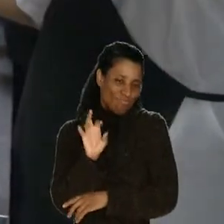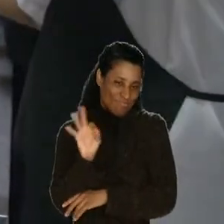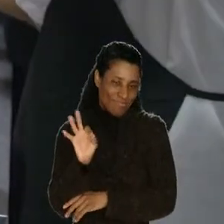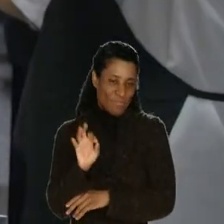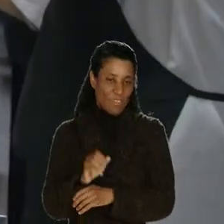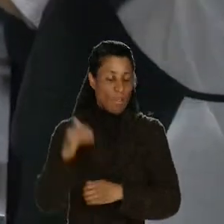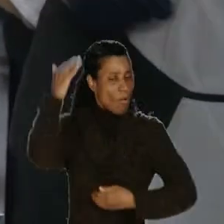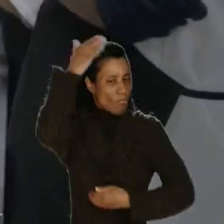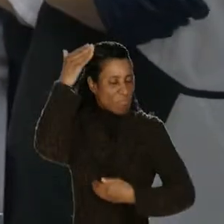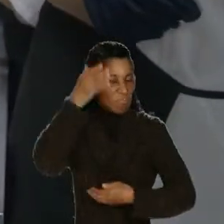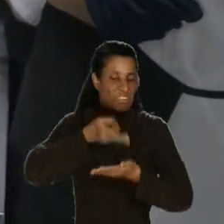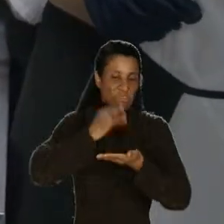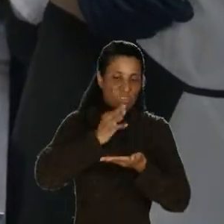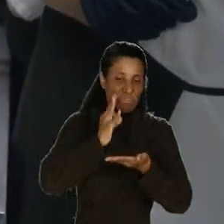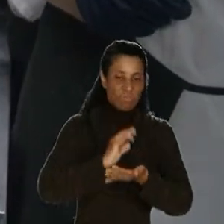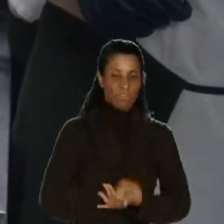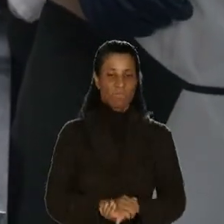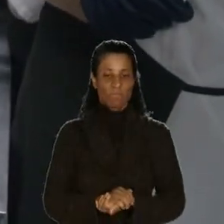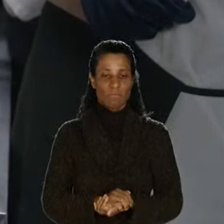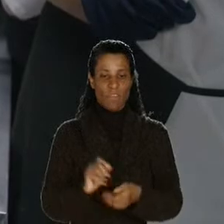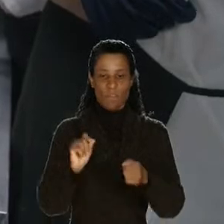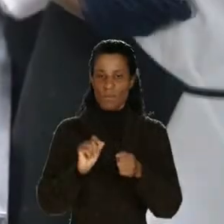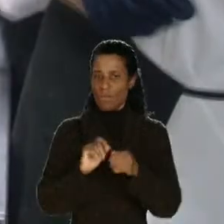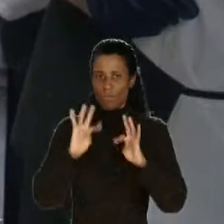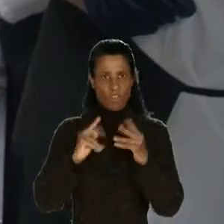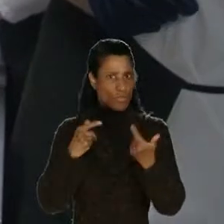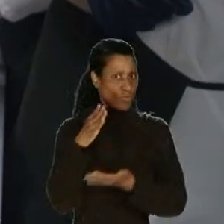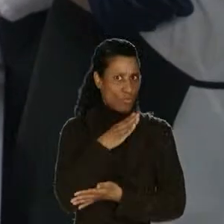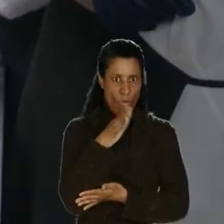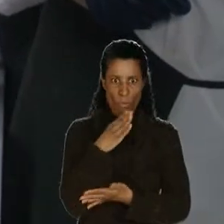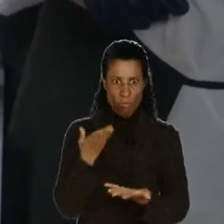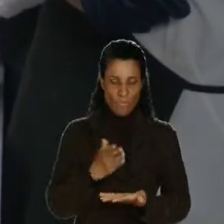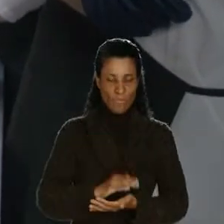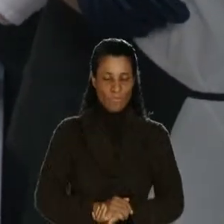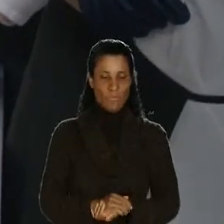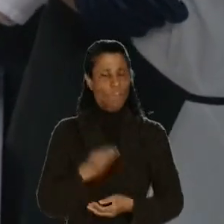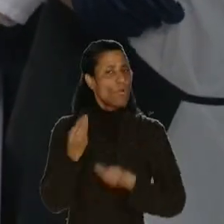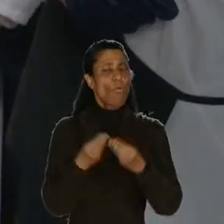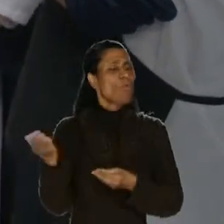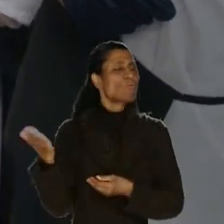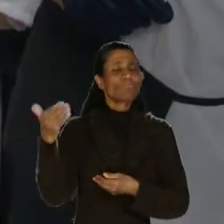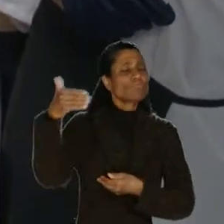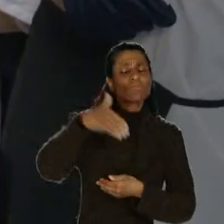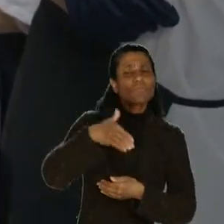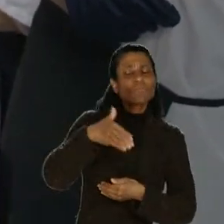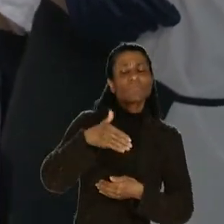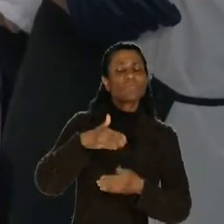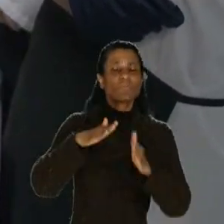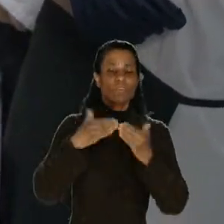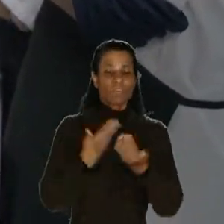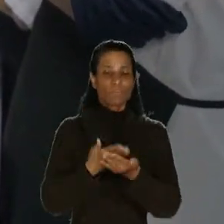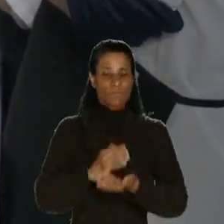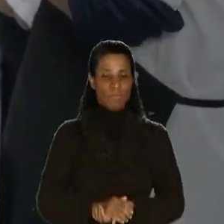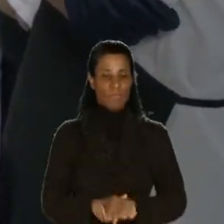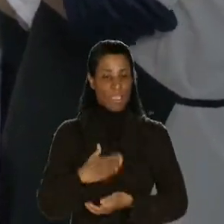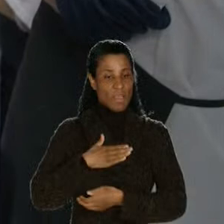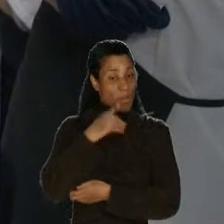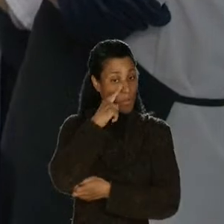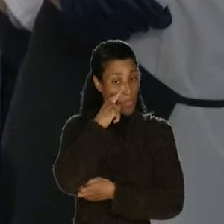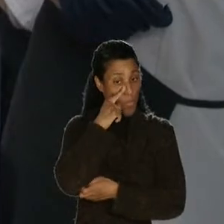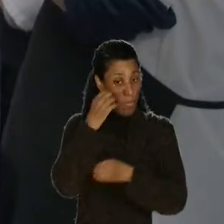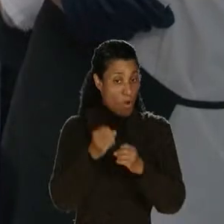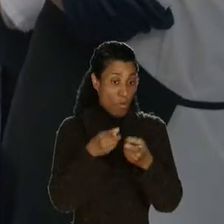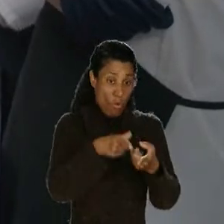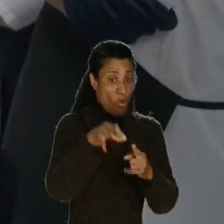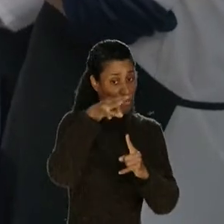horas, 6 horas. O banho e o café? Tem que passar rapidinho. E como tu vens para a escola? Minha